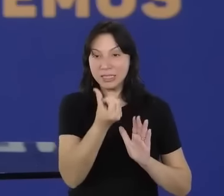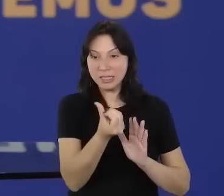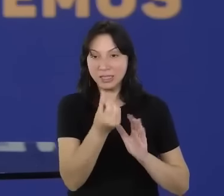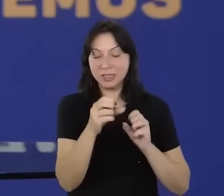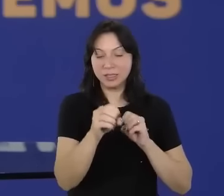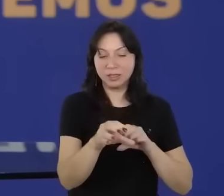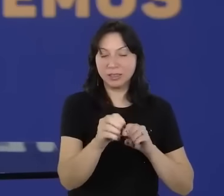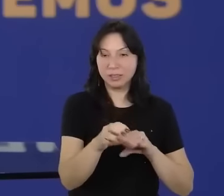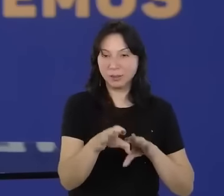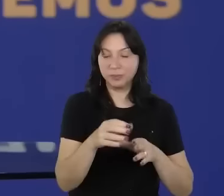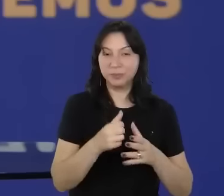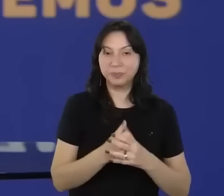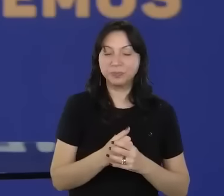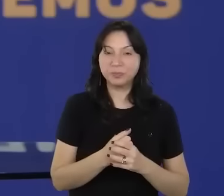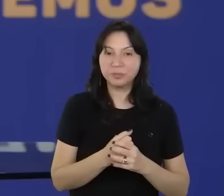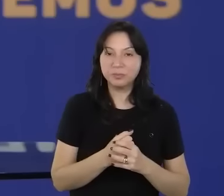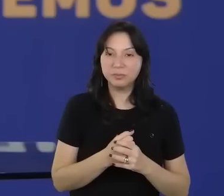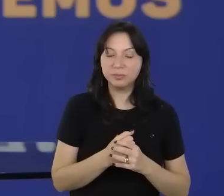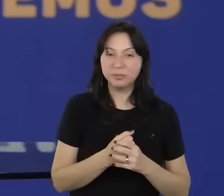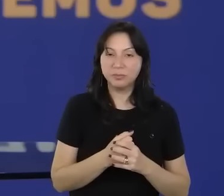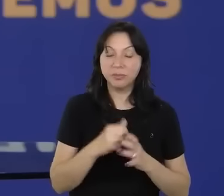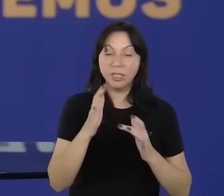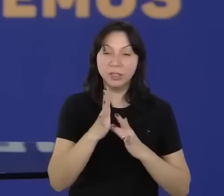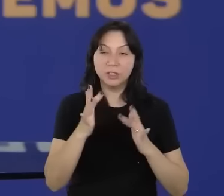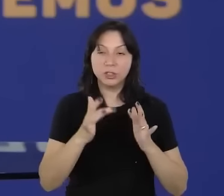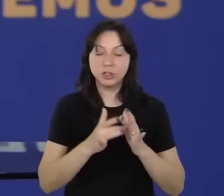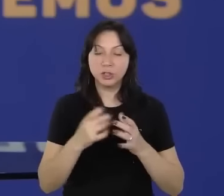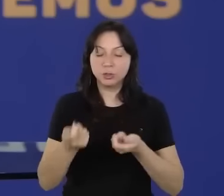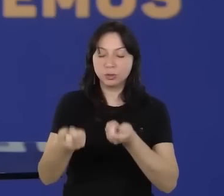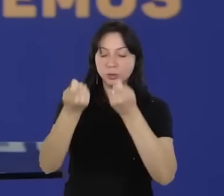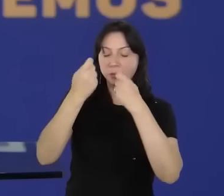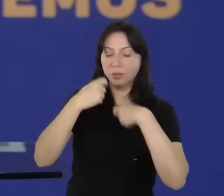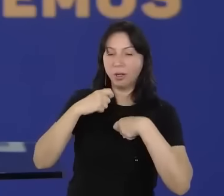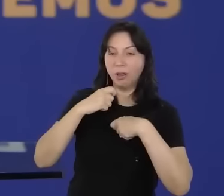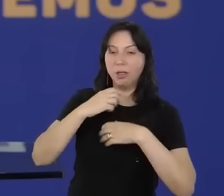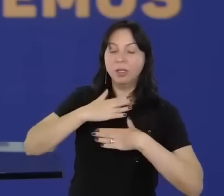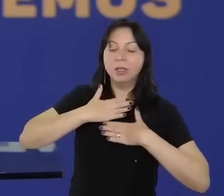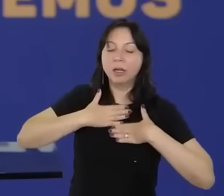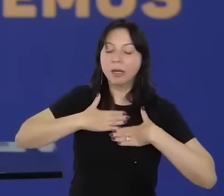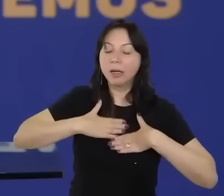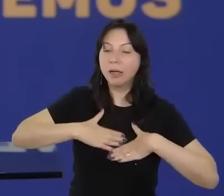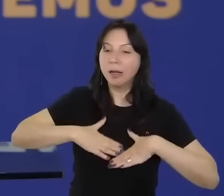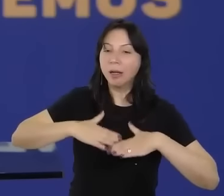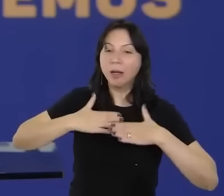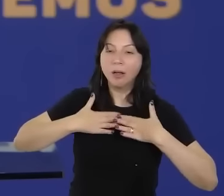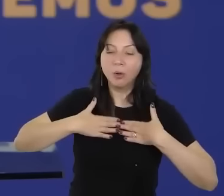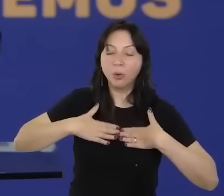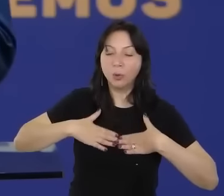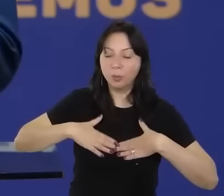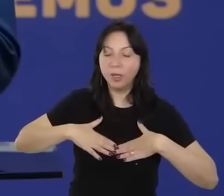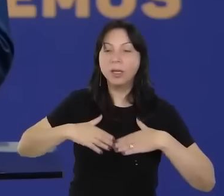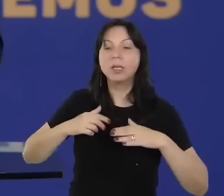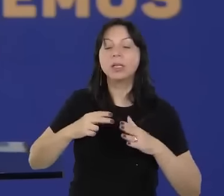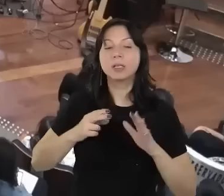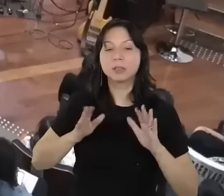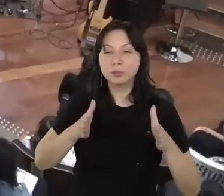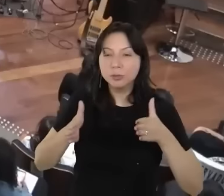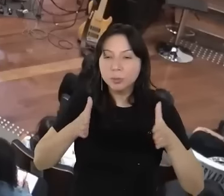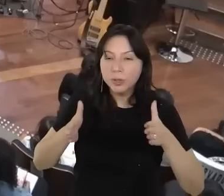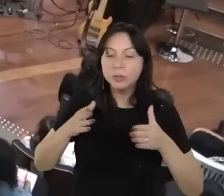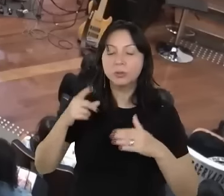texto Quando Jesus aquieta a nossa alma no meio da Tempestade Leia comigo o verso 27 em voz alta